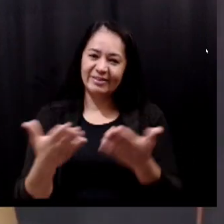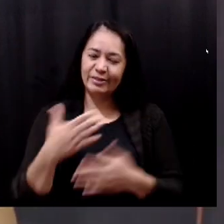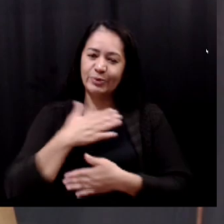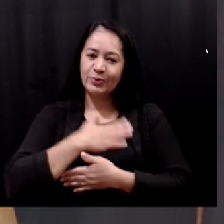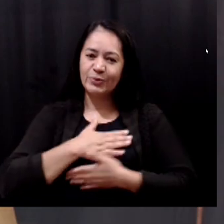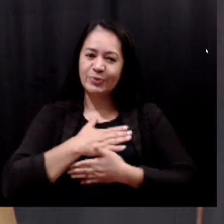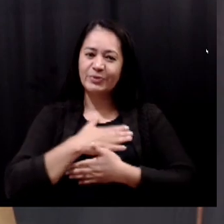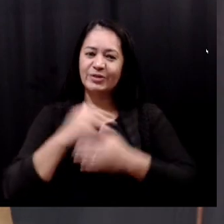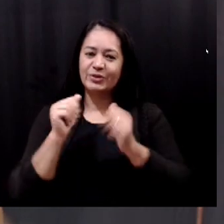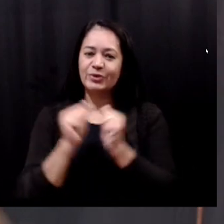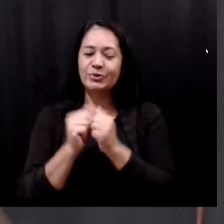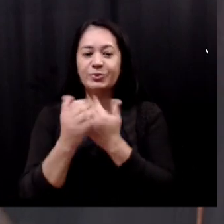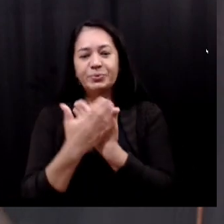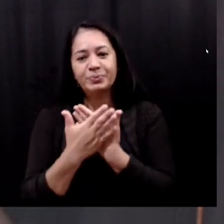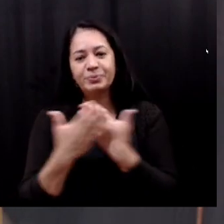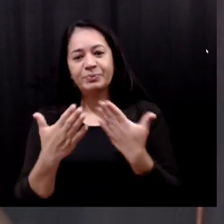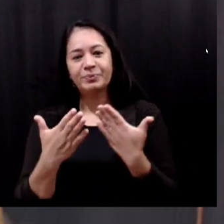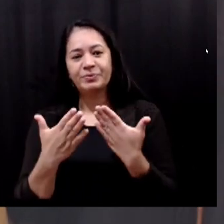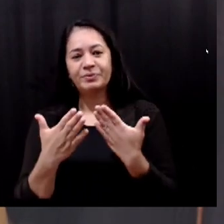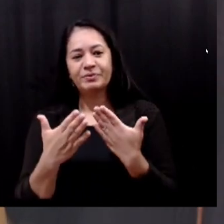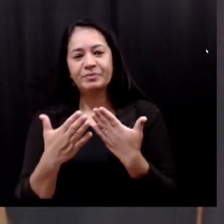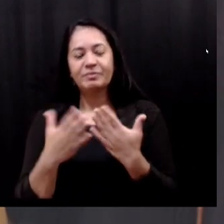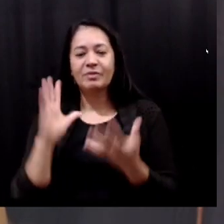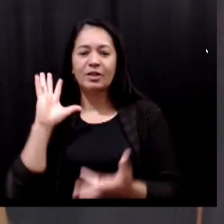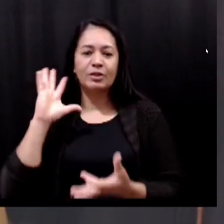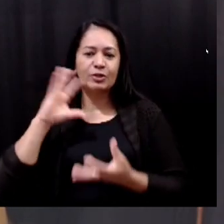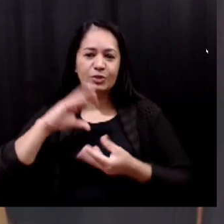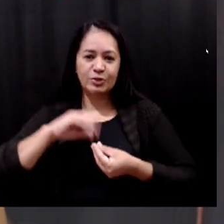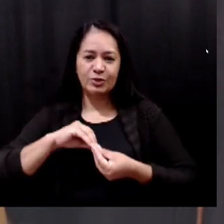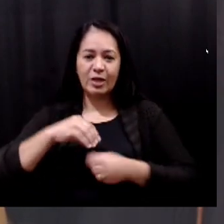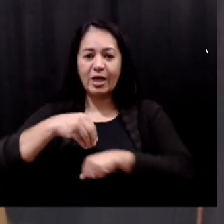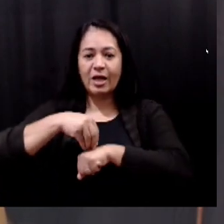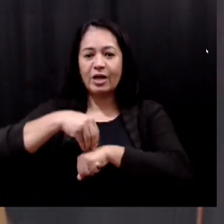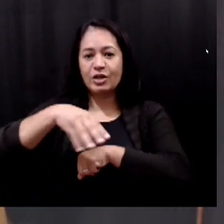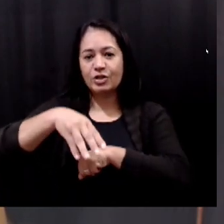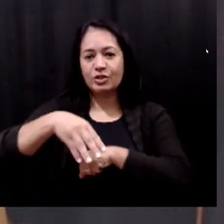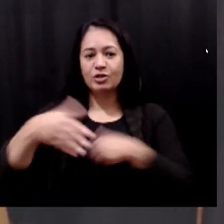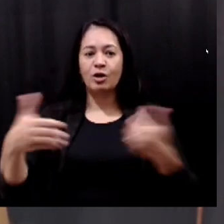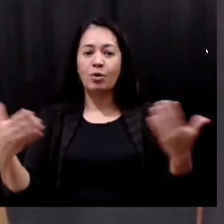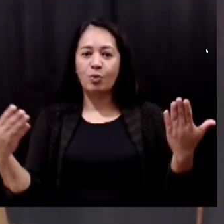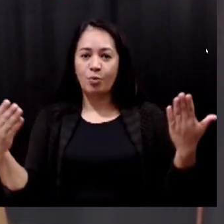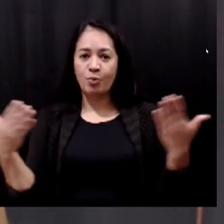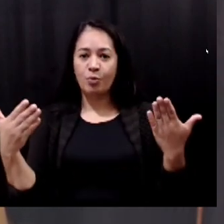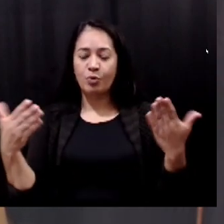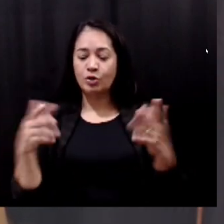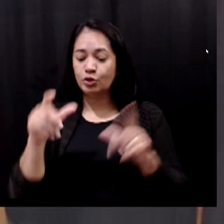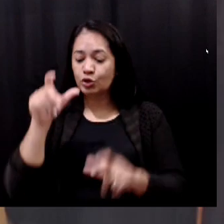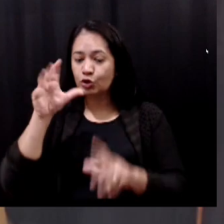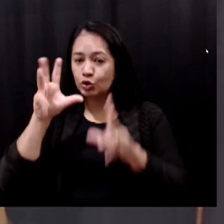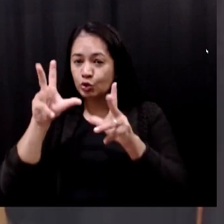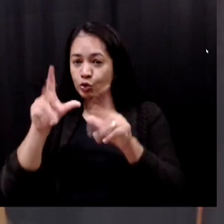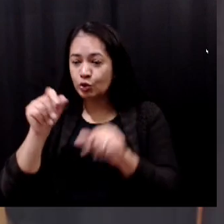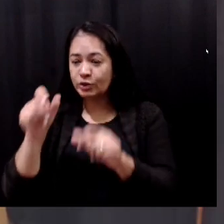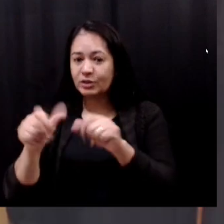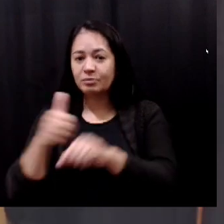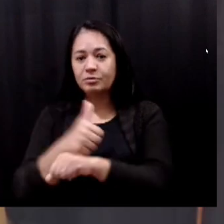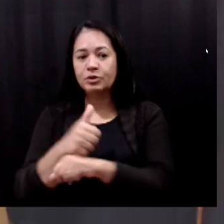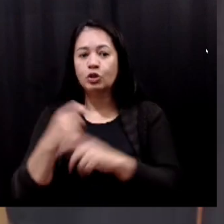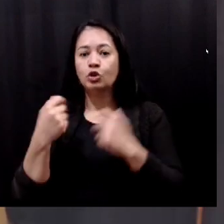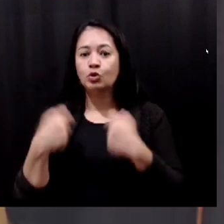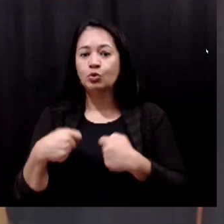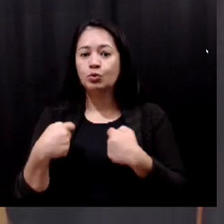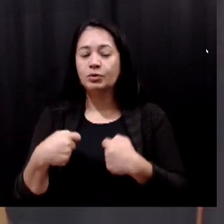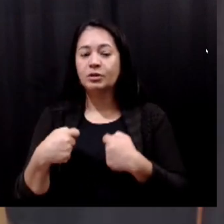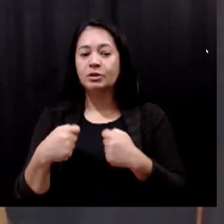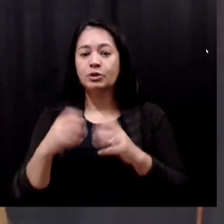vocês. Então, fazendo um fechamento, a dica que eu tenho para dar para todos os cuidadores é: tudo deve ser feito com equilíbrio.